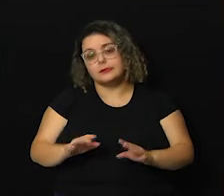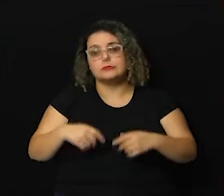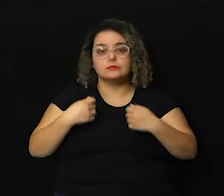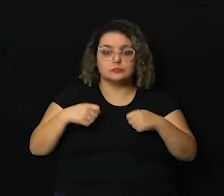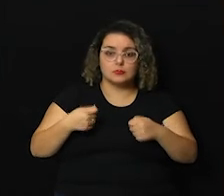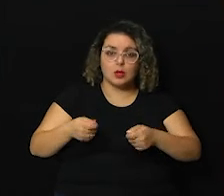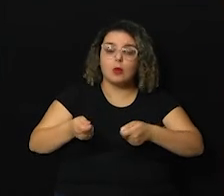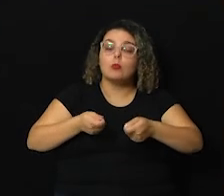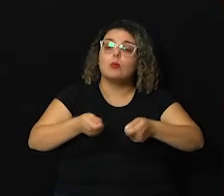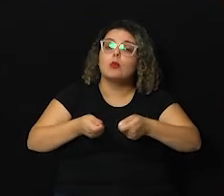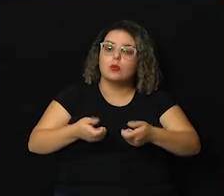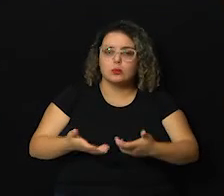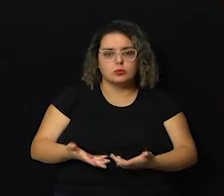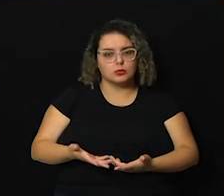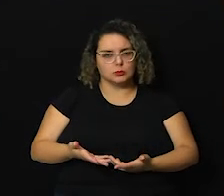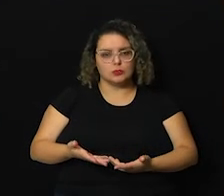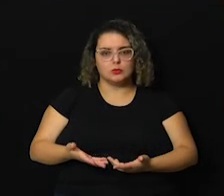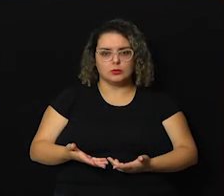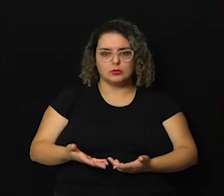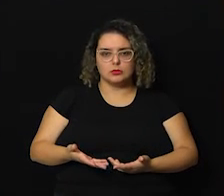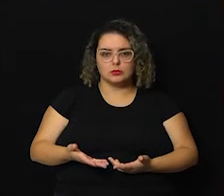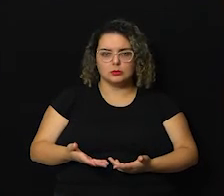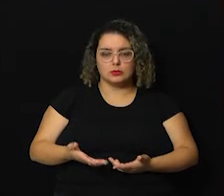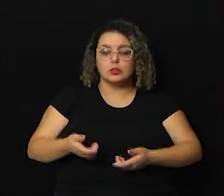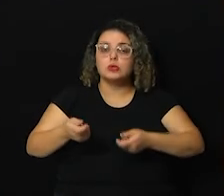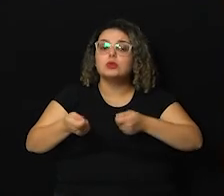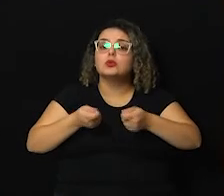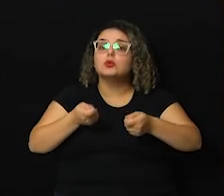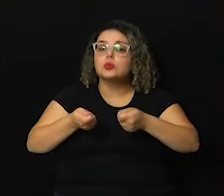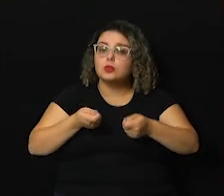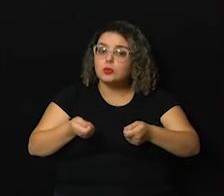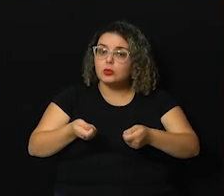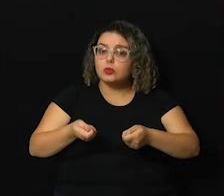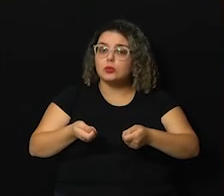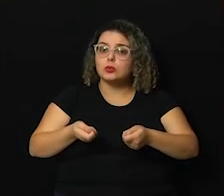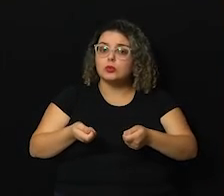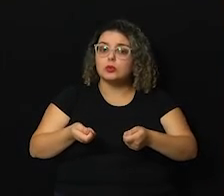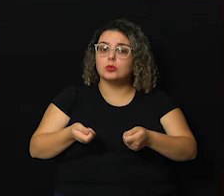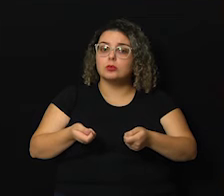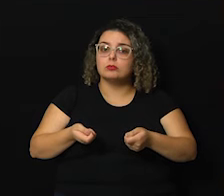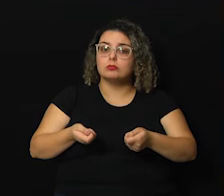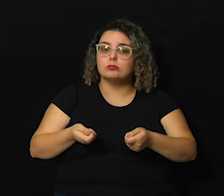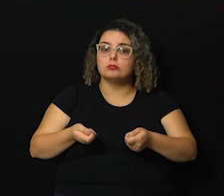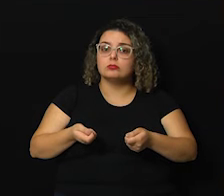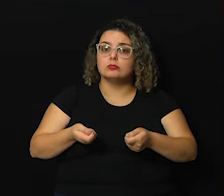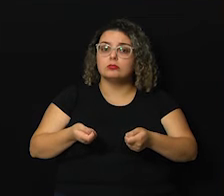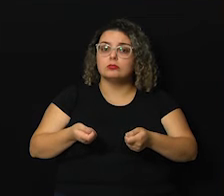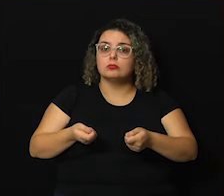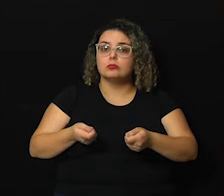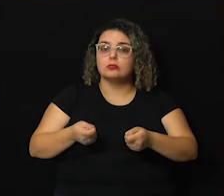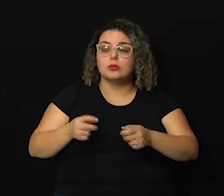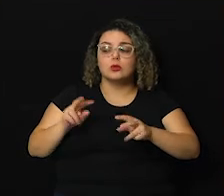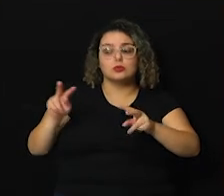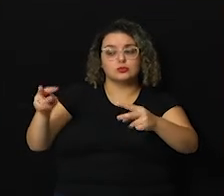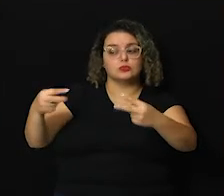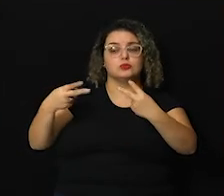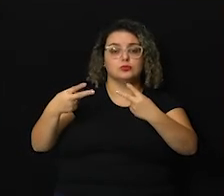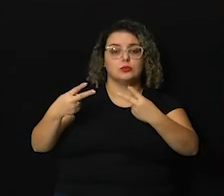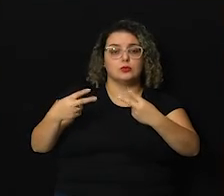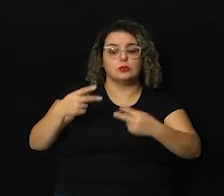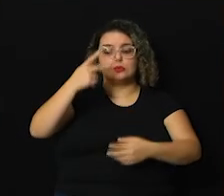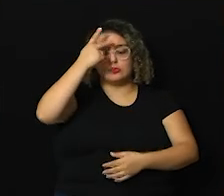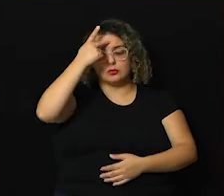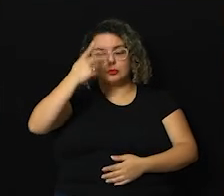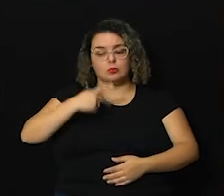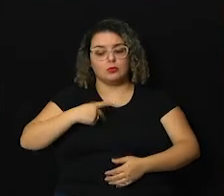ter moderação. Tá? E a moderação ela é muito mais bem medida pelos olhos dos outros do que do